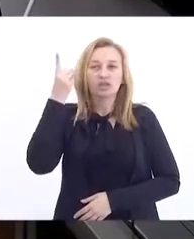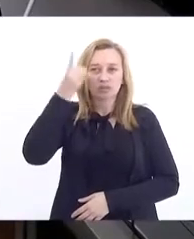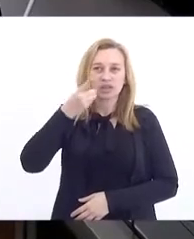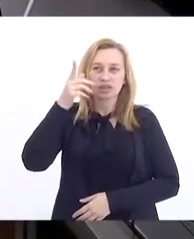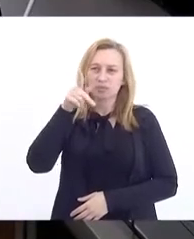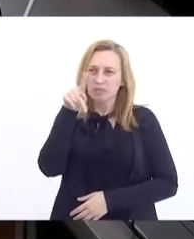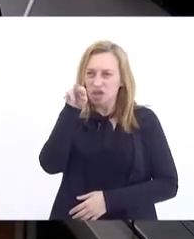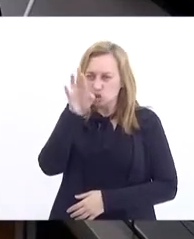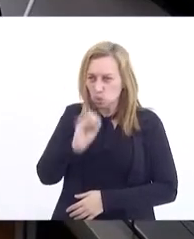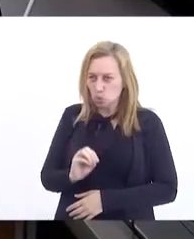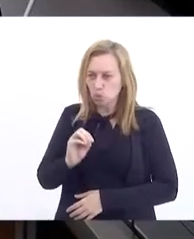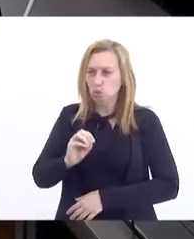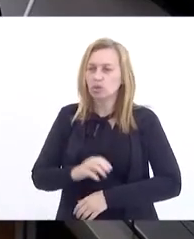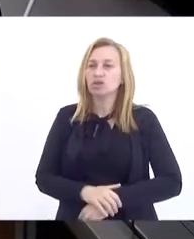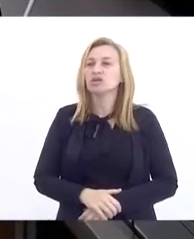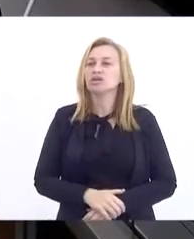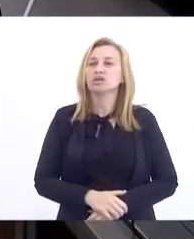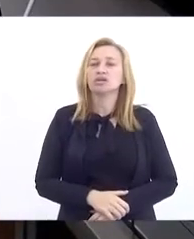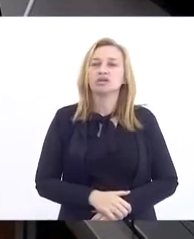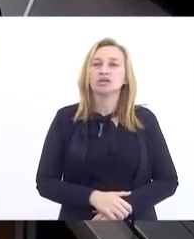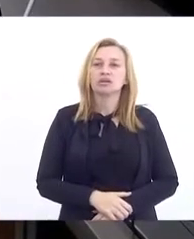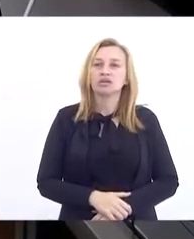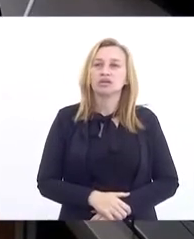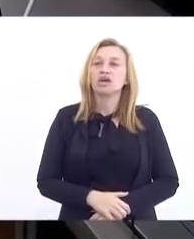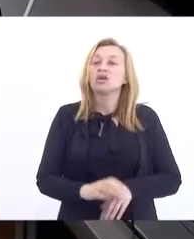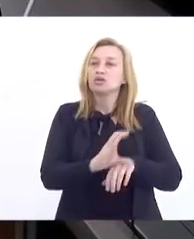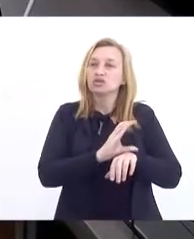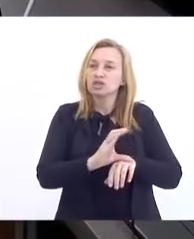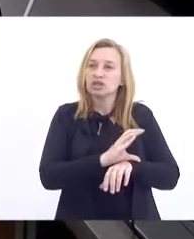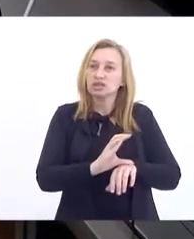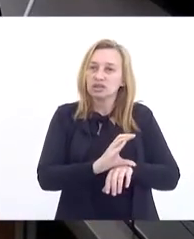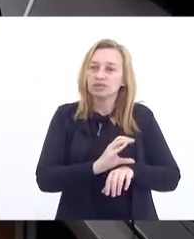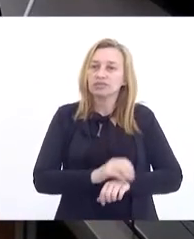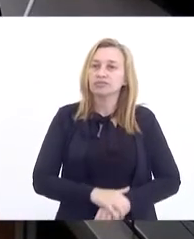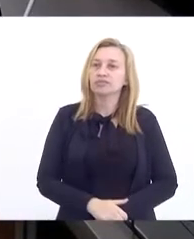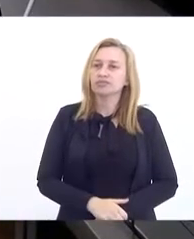Ricardo. O parecer é pela constitucionalidade.